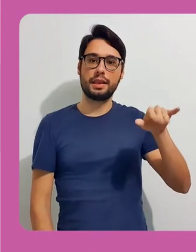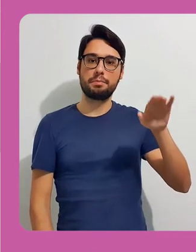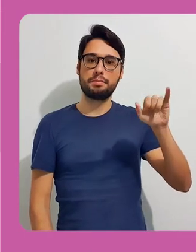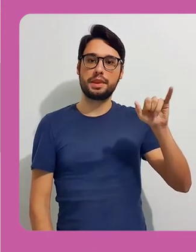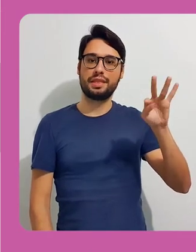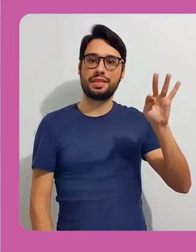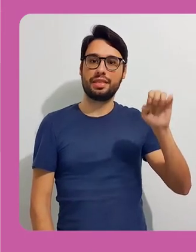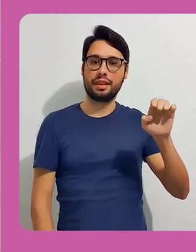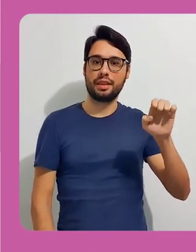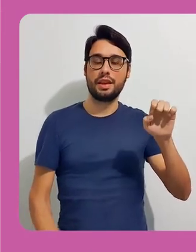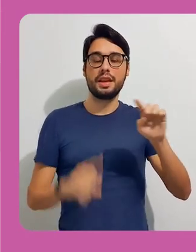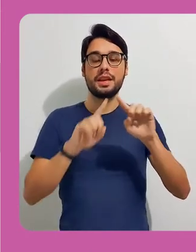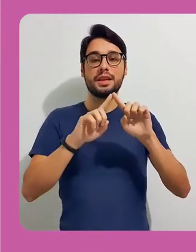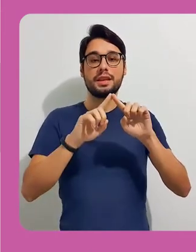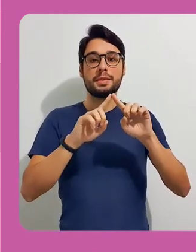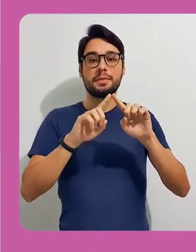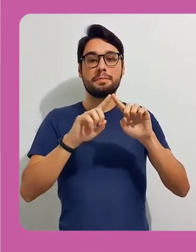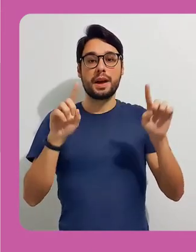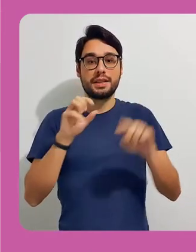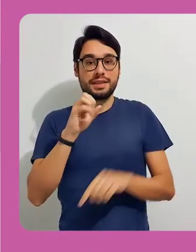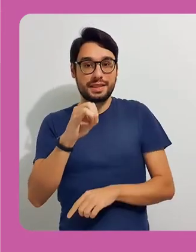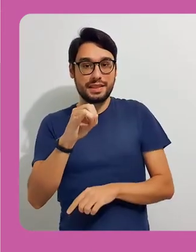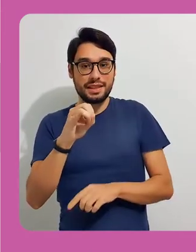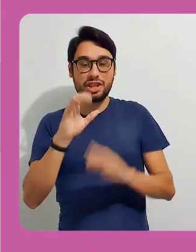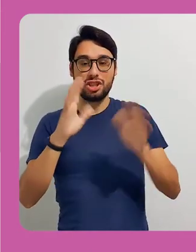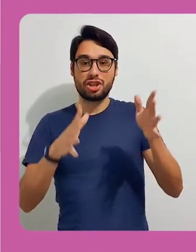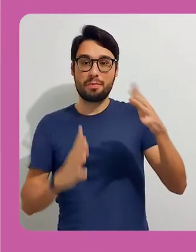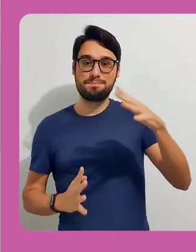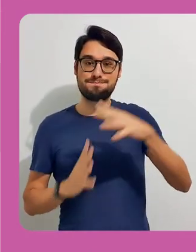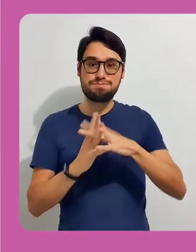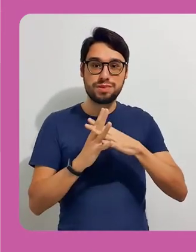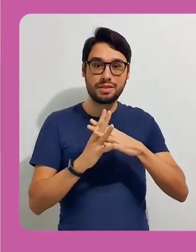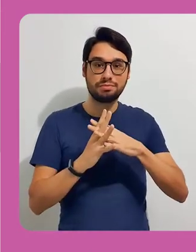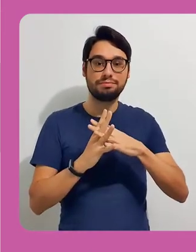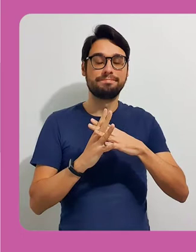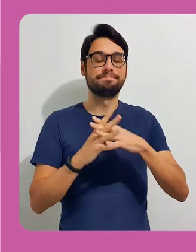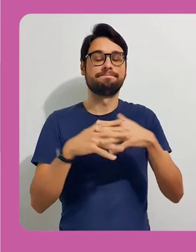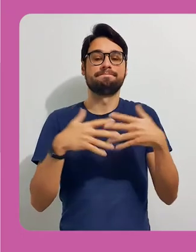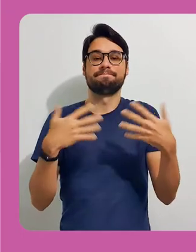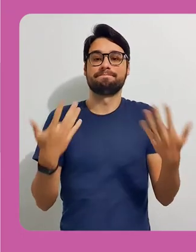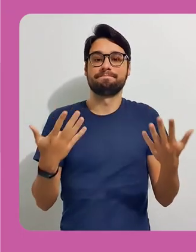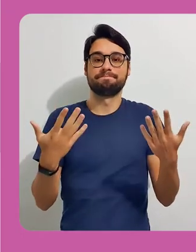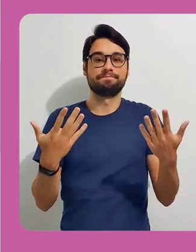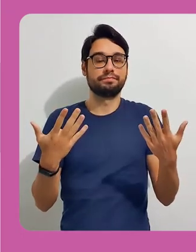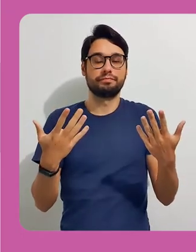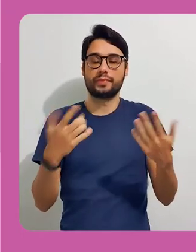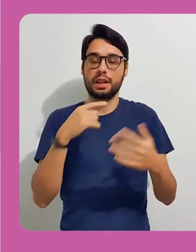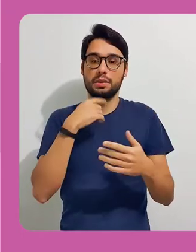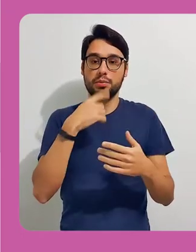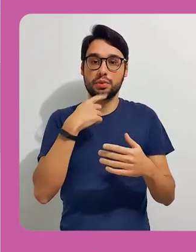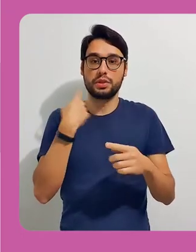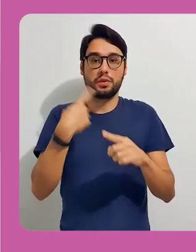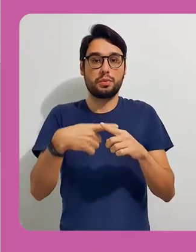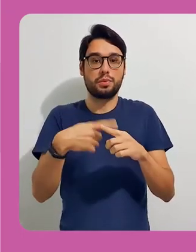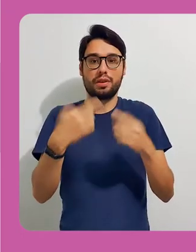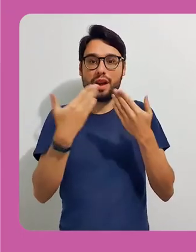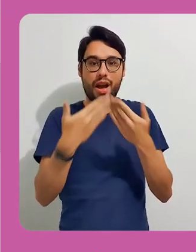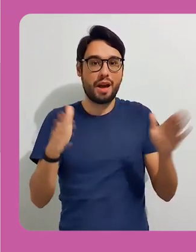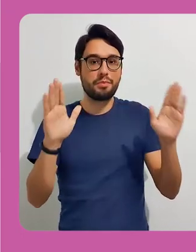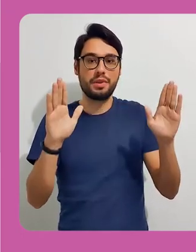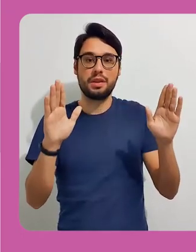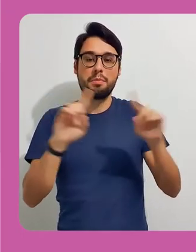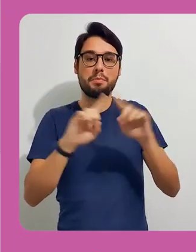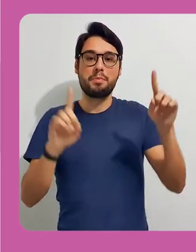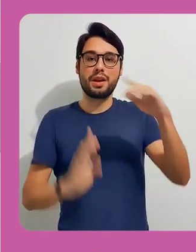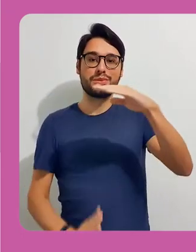tiver marcada o mesmo que você quer abra para ele enviar uma nova um novo arquivo no mesmo